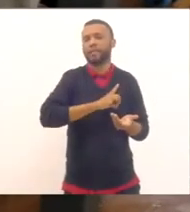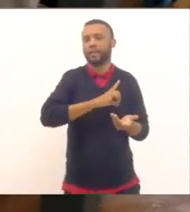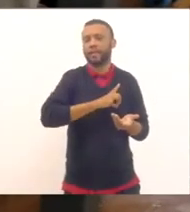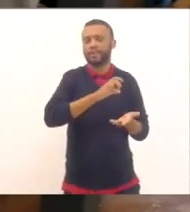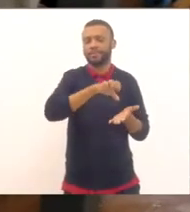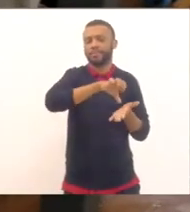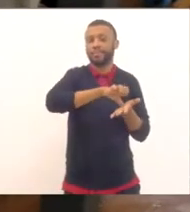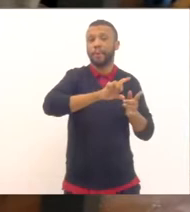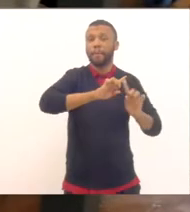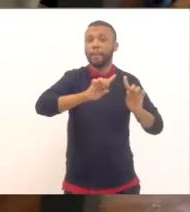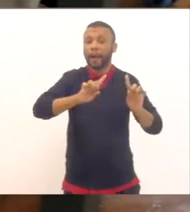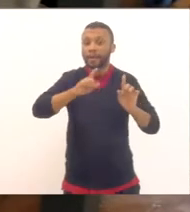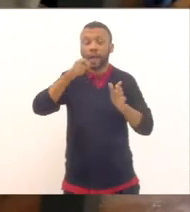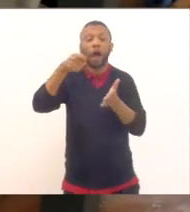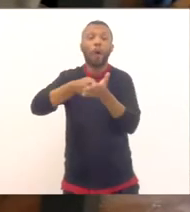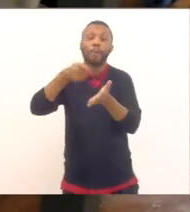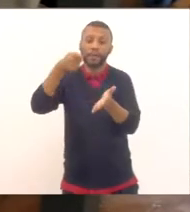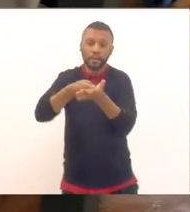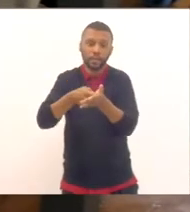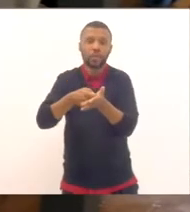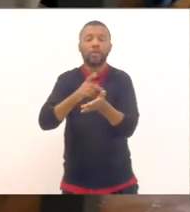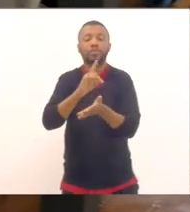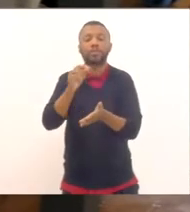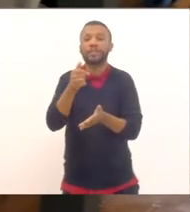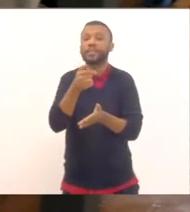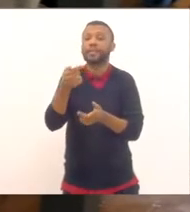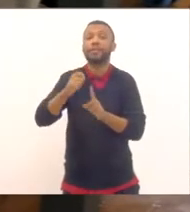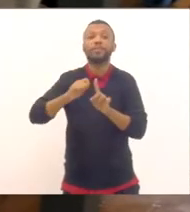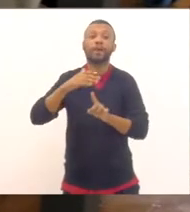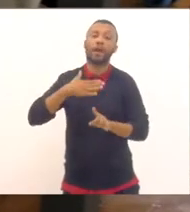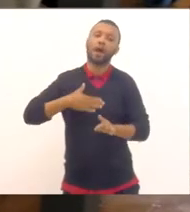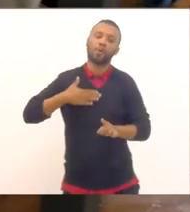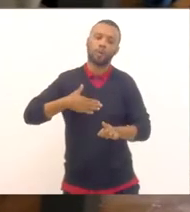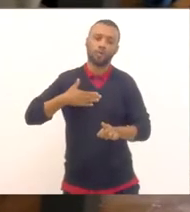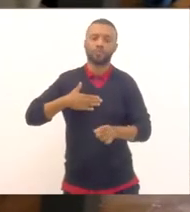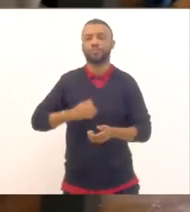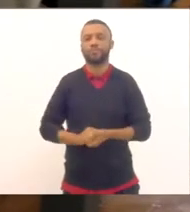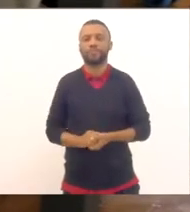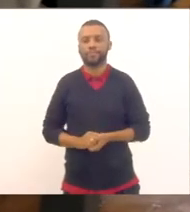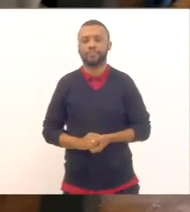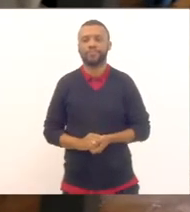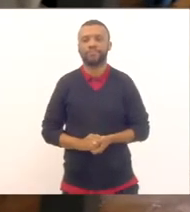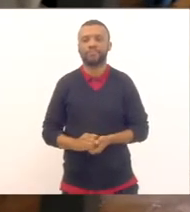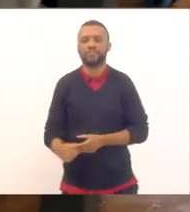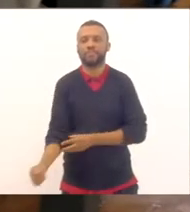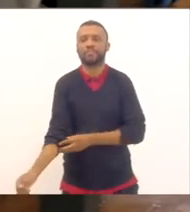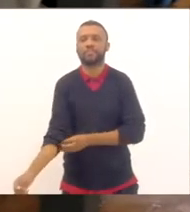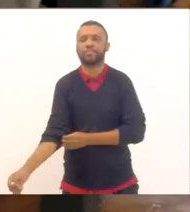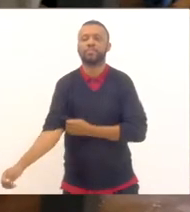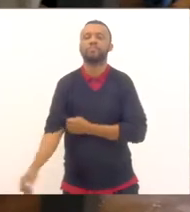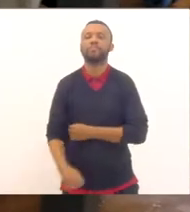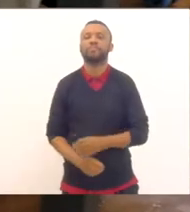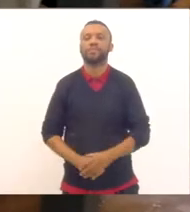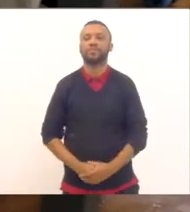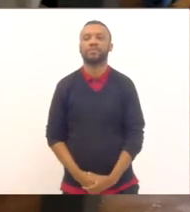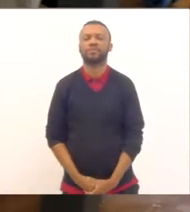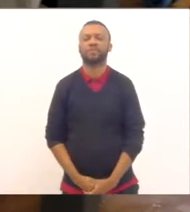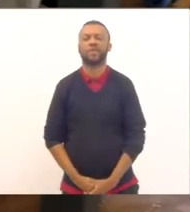o vigor da exigência é a partir de 17 é que a quantidade de agosto